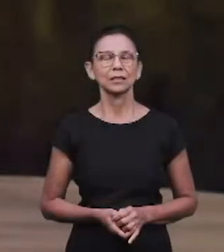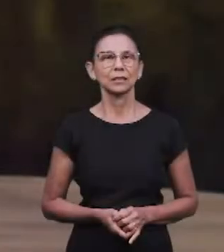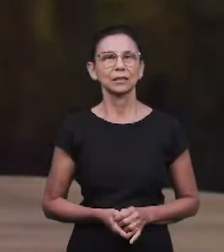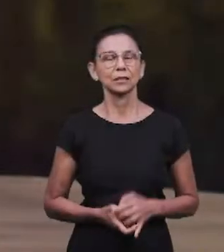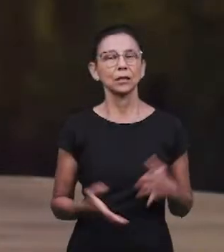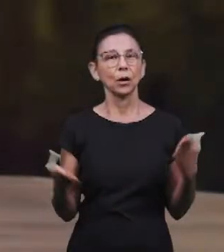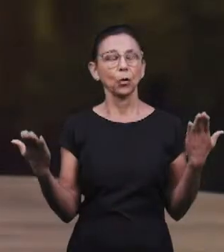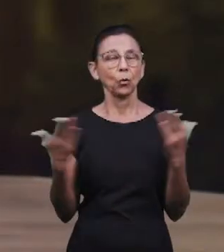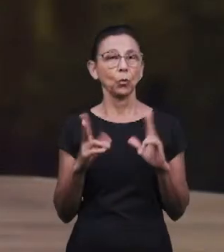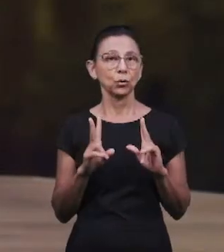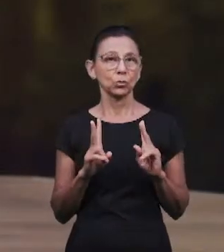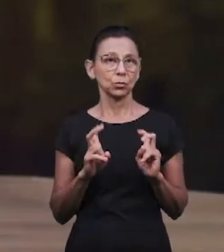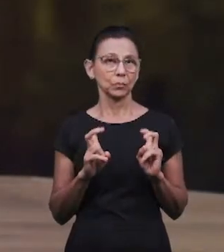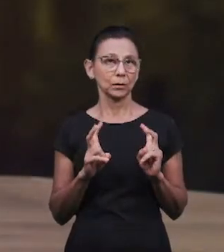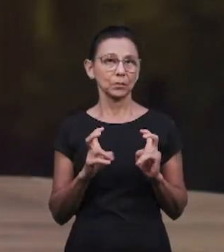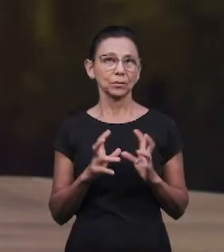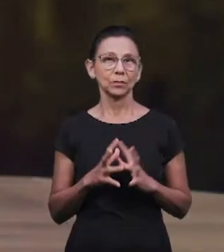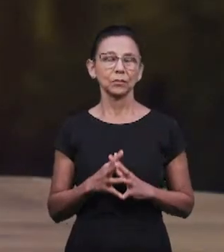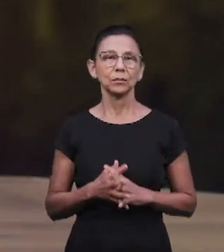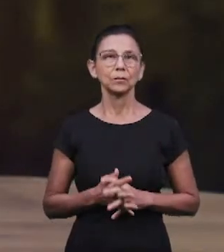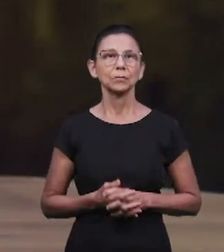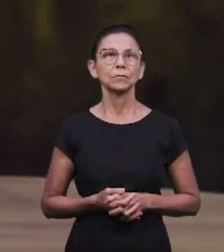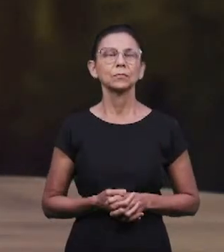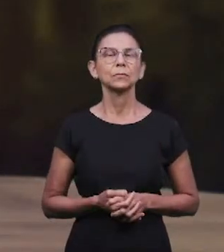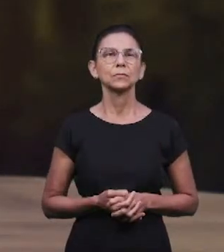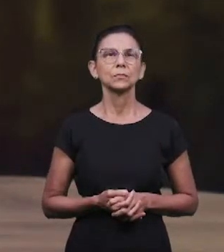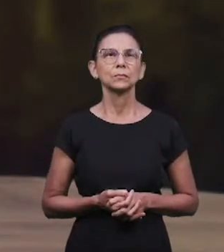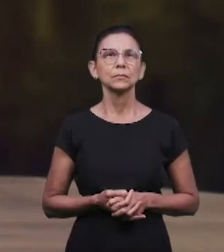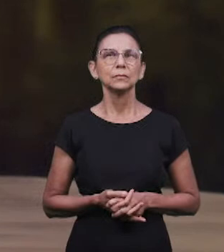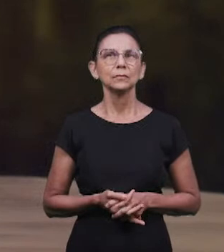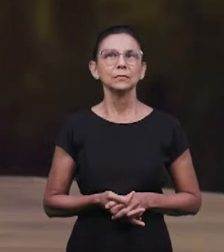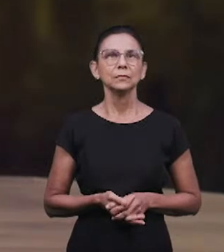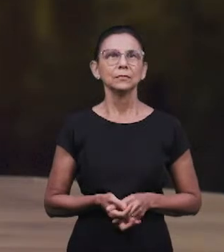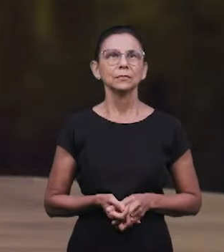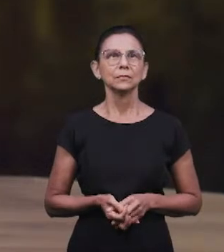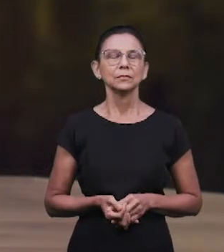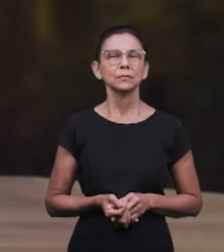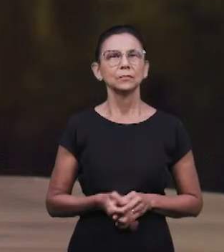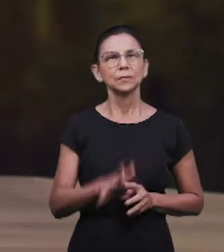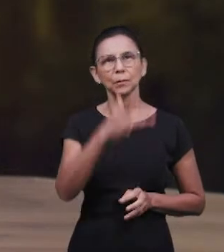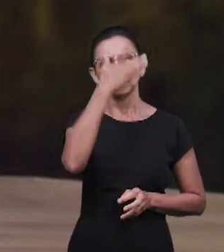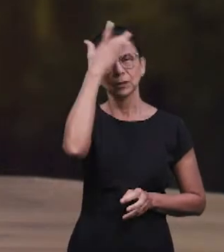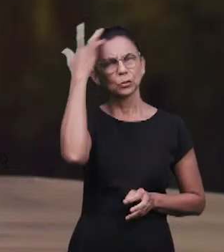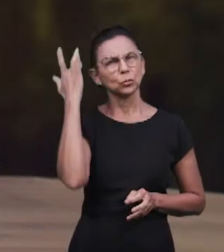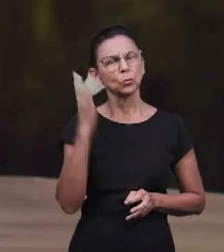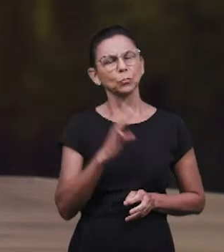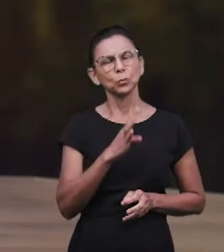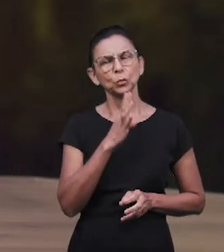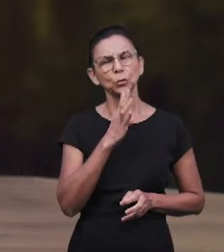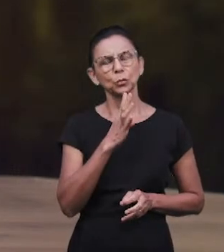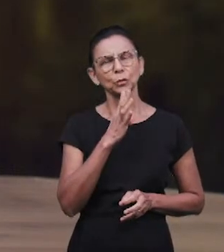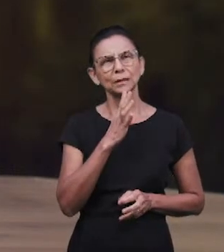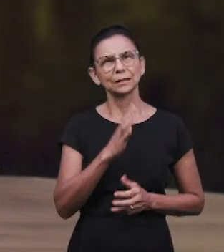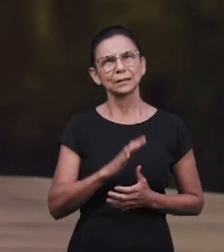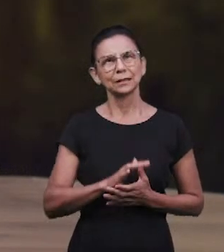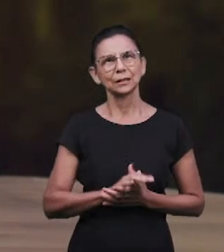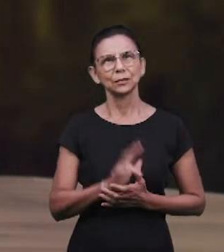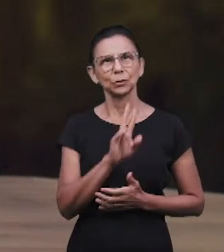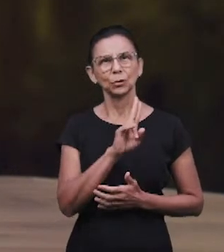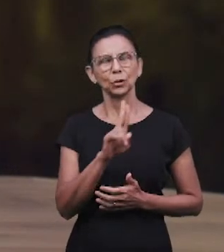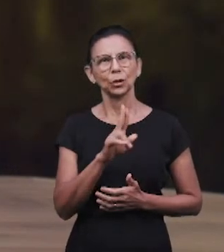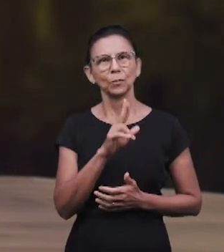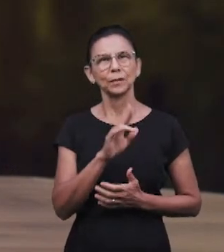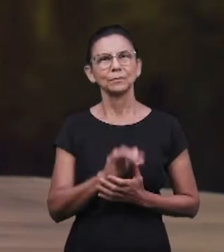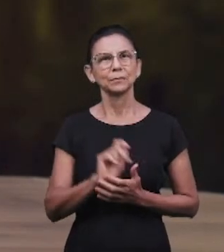Nosso assunto hoje é a respeito de um nome muito conhecido,